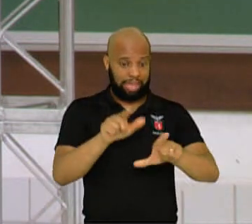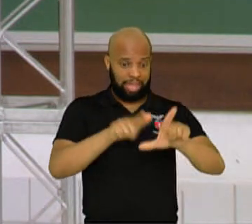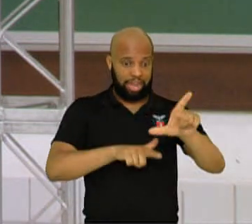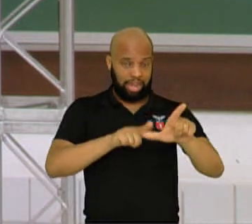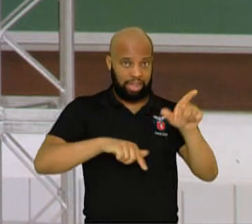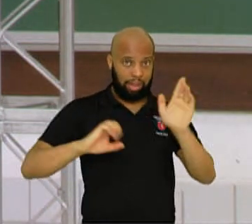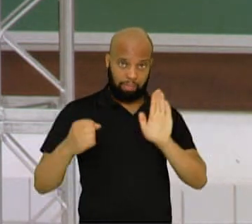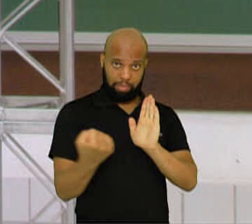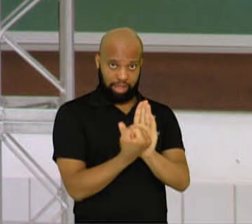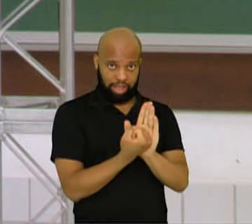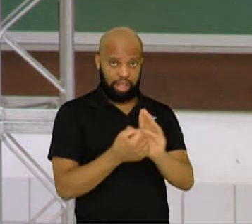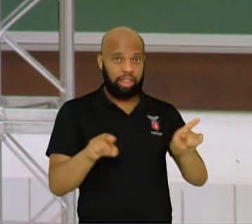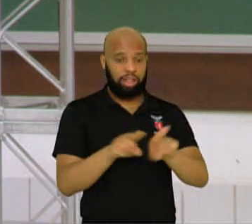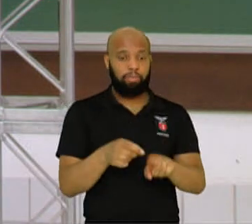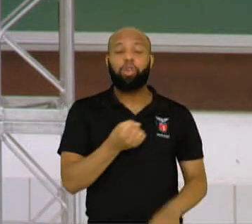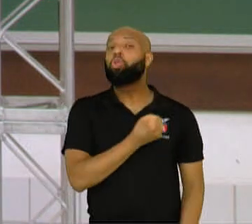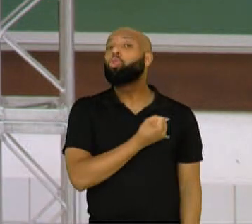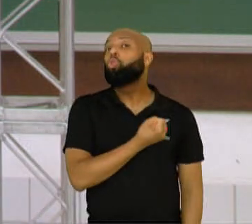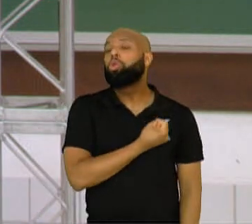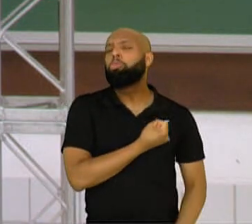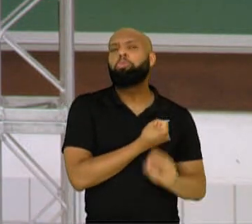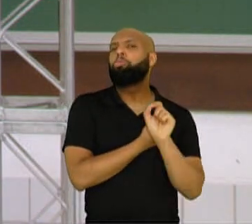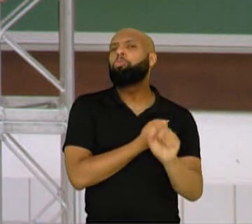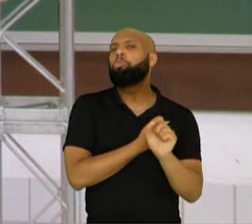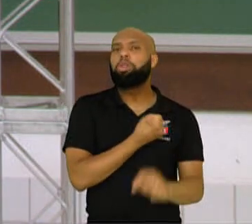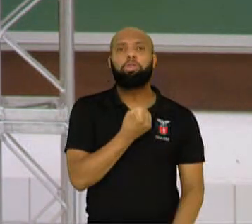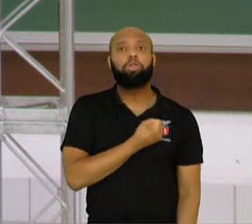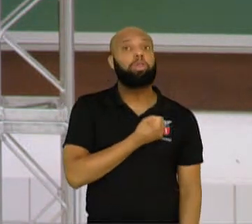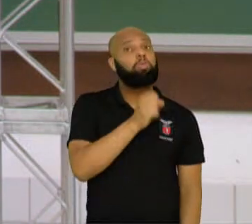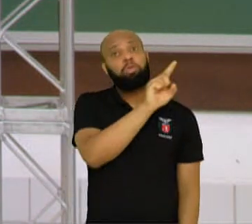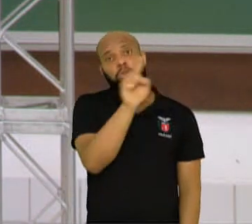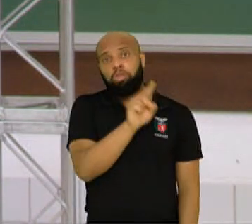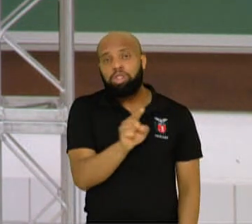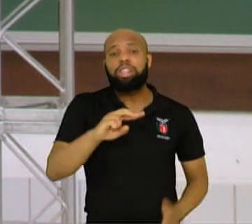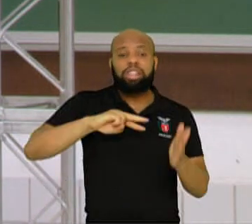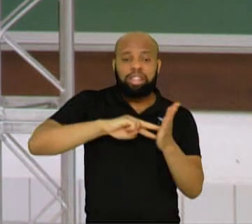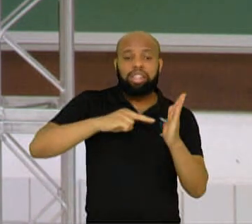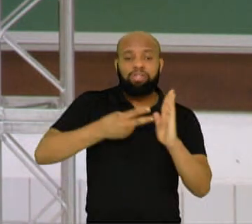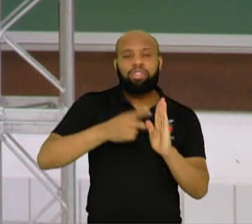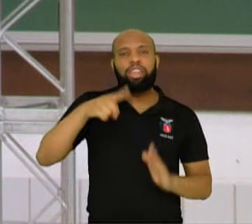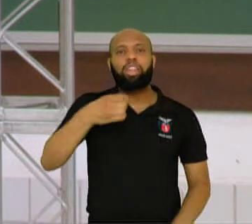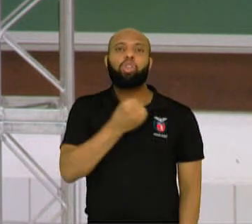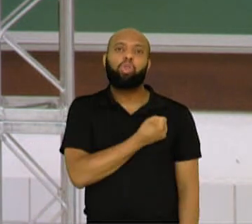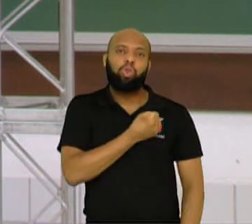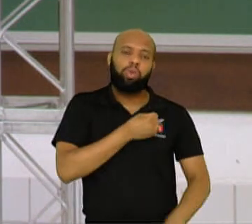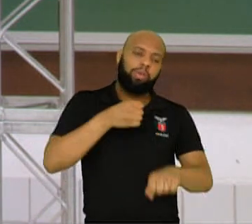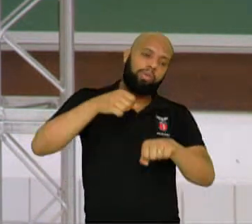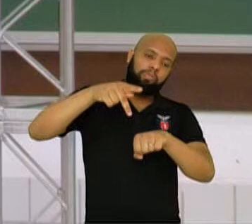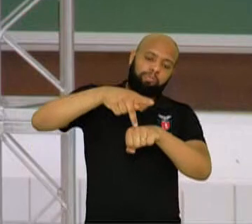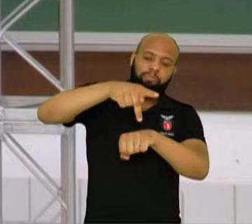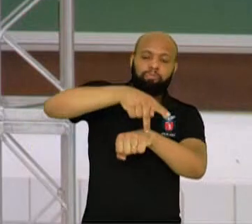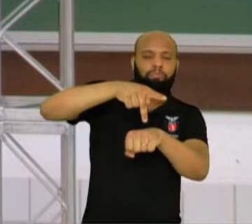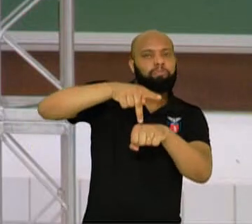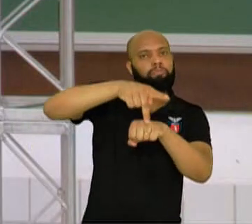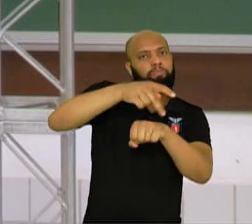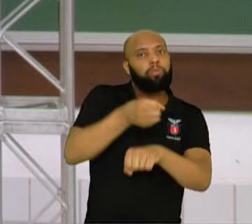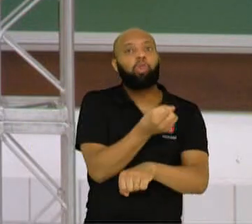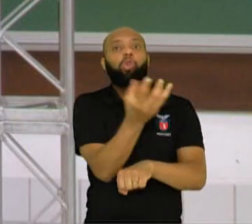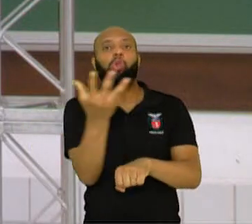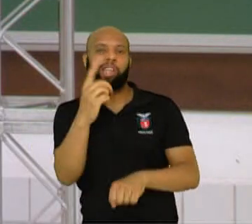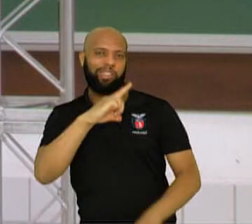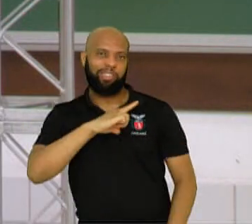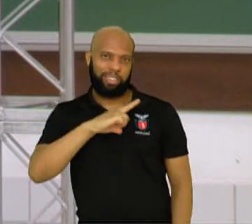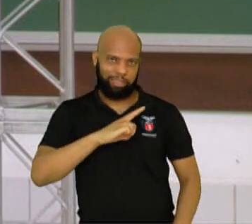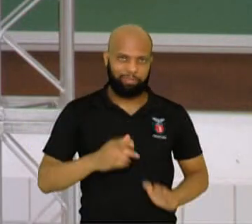seu símbolo e um número, que é o seu número atômico, também conhecido como Z, ou a quantidade